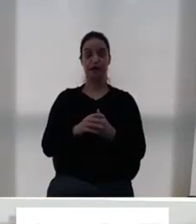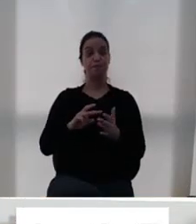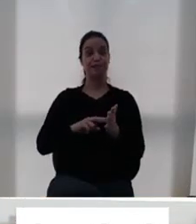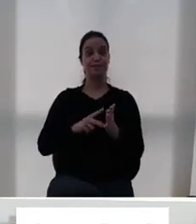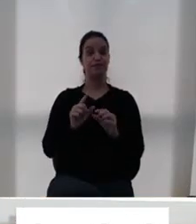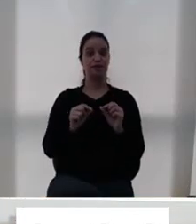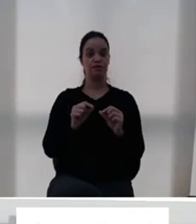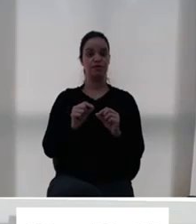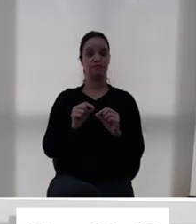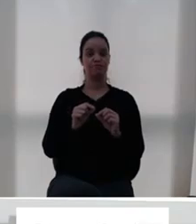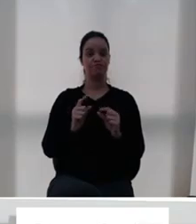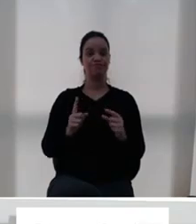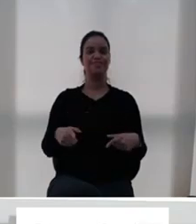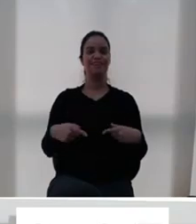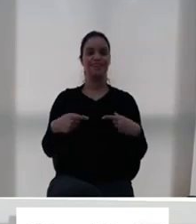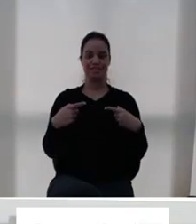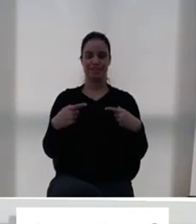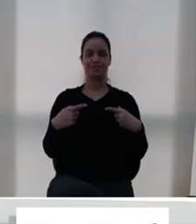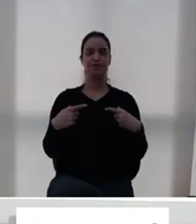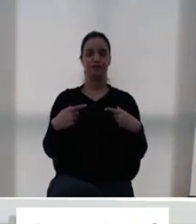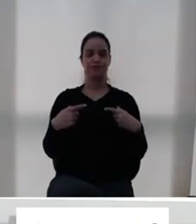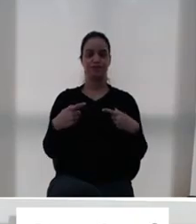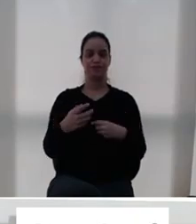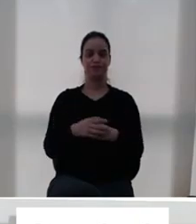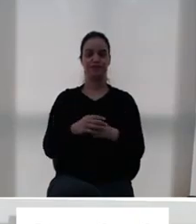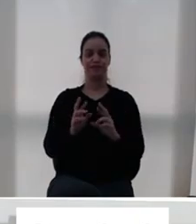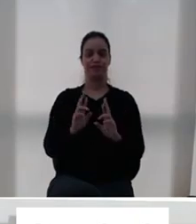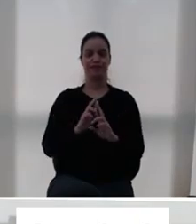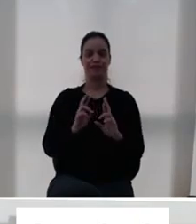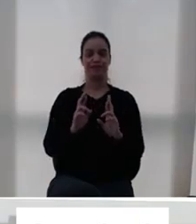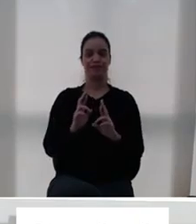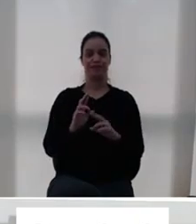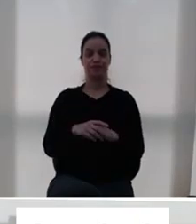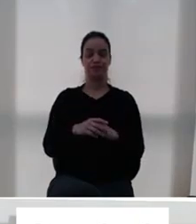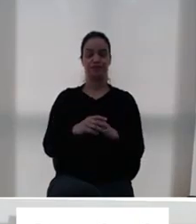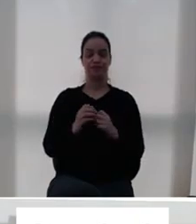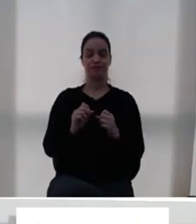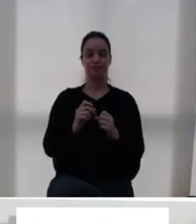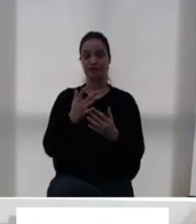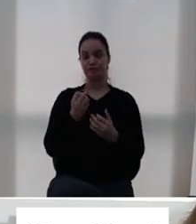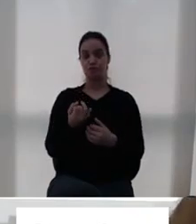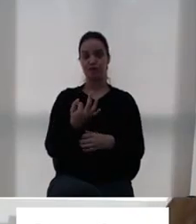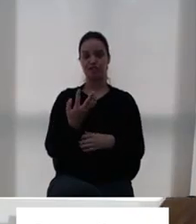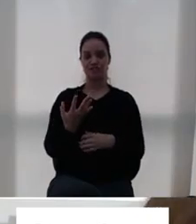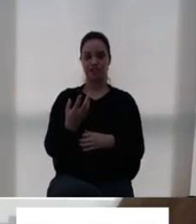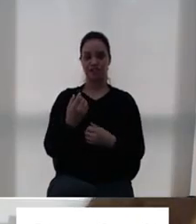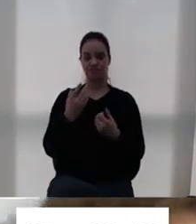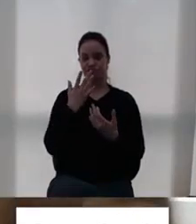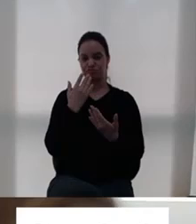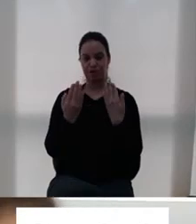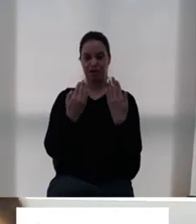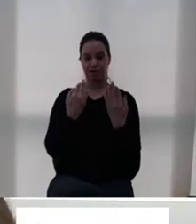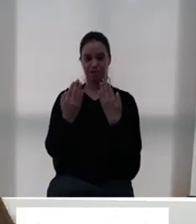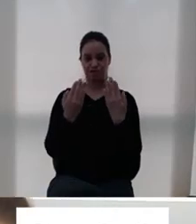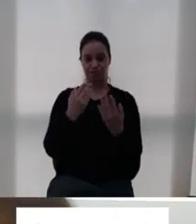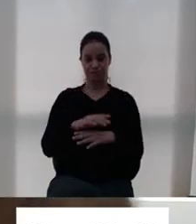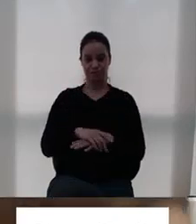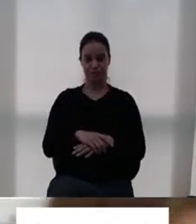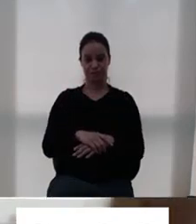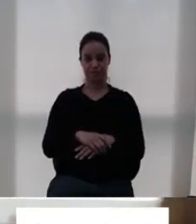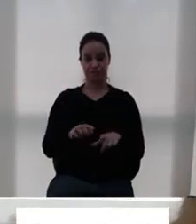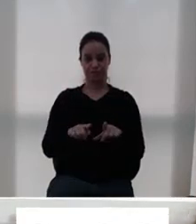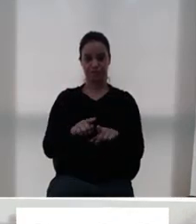desafios, principalmente relacionados à infraestrutura, volume e fluxo de atendimento. Ainda mais porque aqui nós temos as atuações